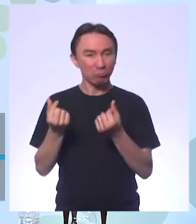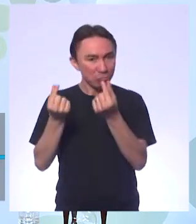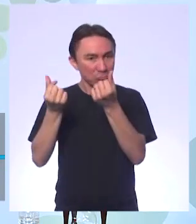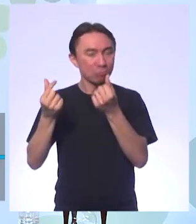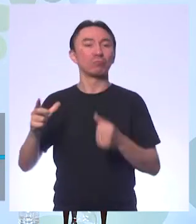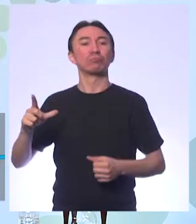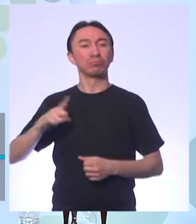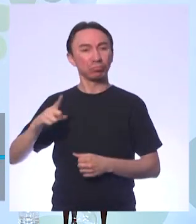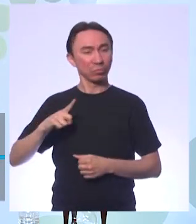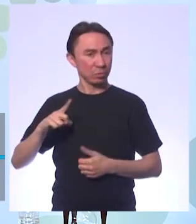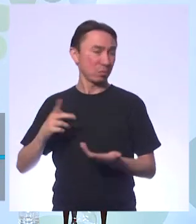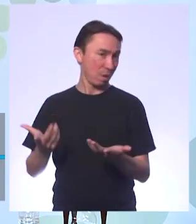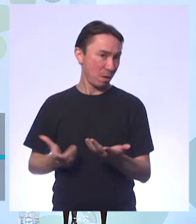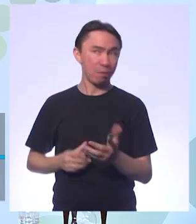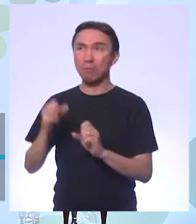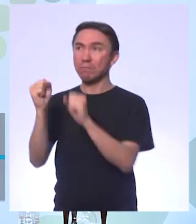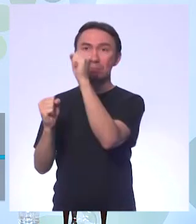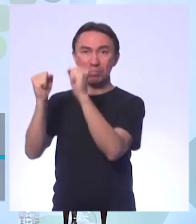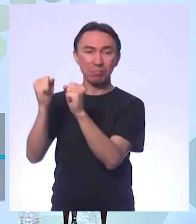dar uma olhadinha aqui.